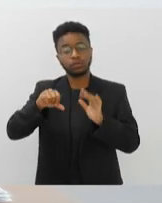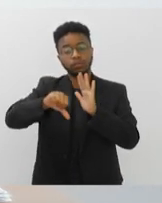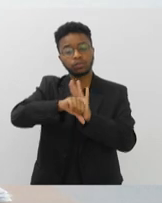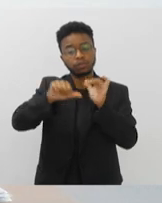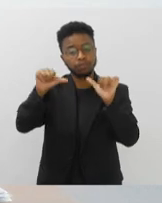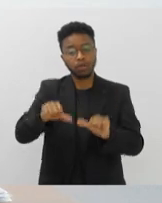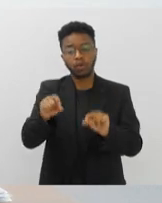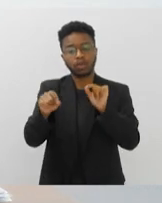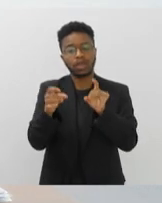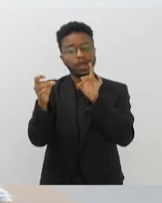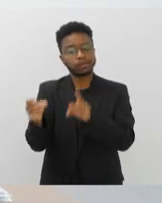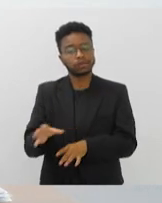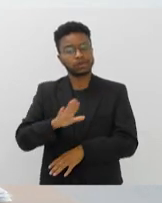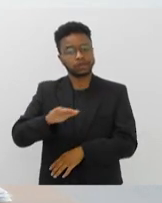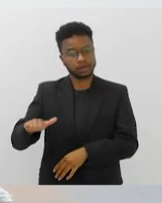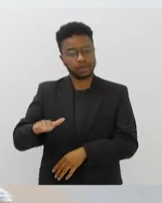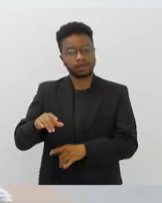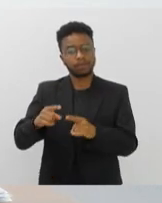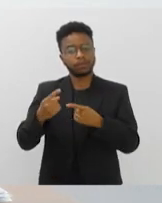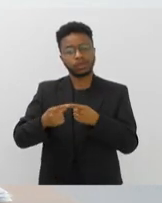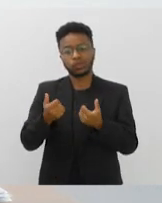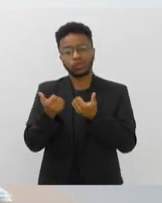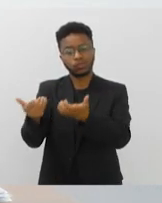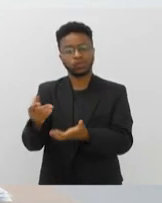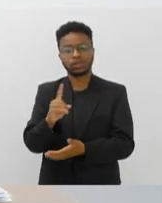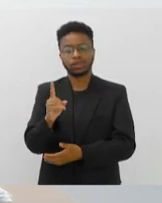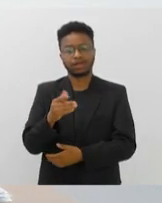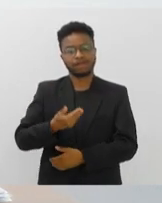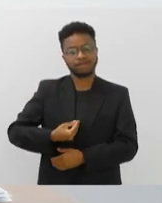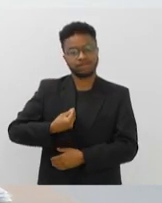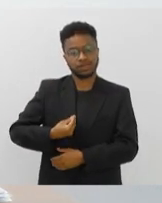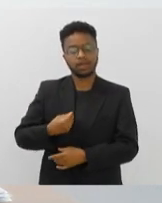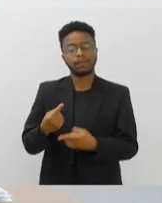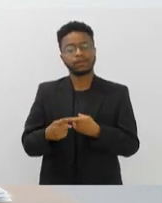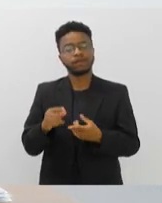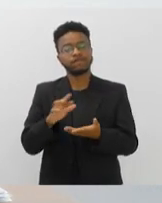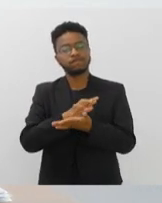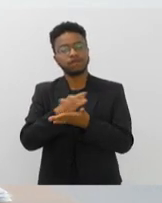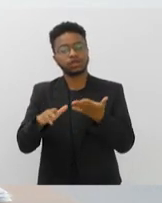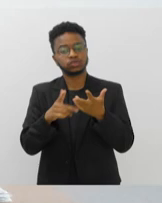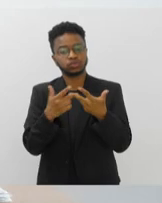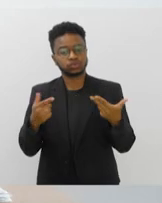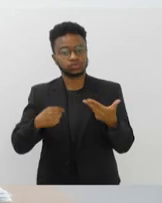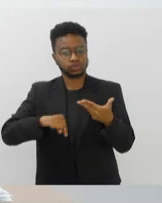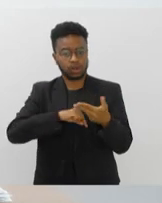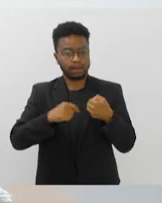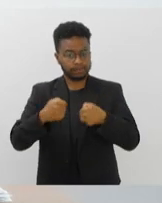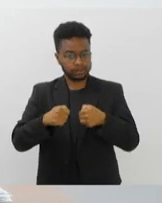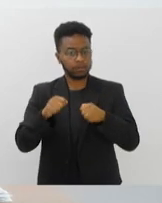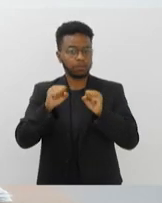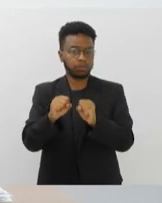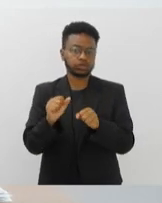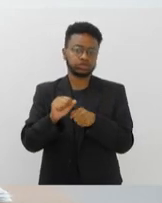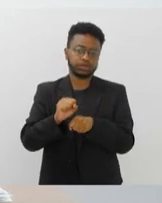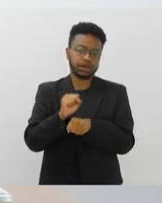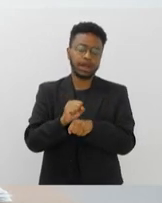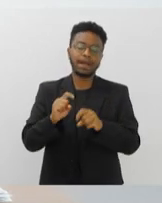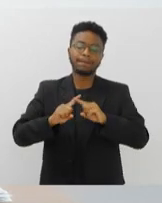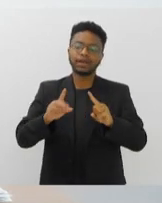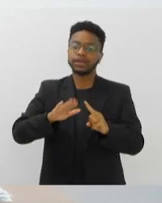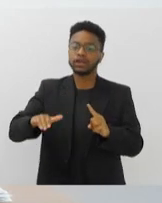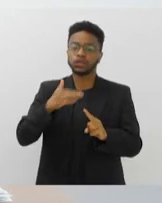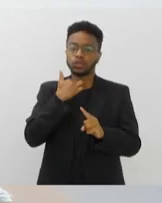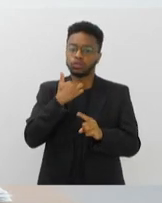das Crianças negando-lhe a fonte da vida Muitas das coisas de que necessitamos podem esperar a criança não pode agora é o